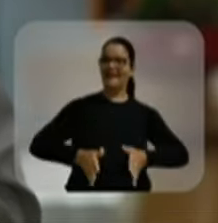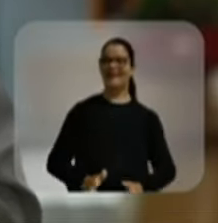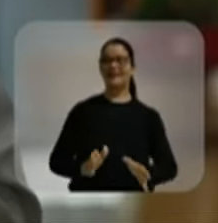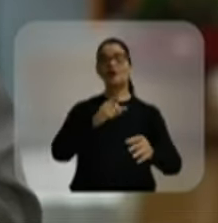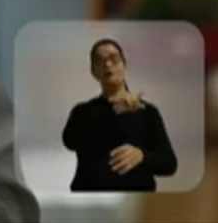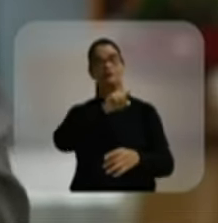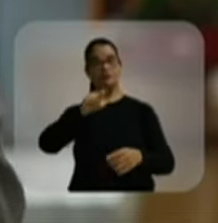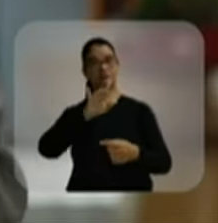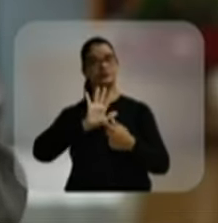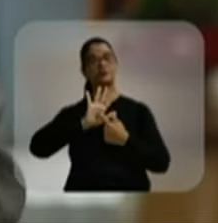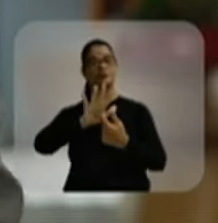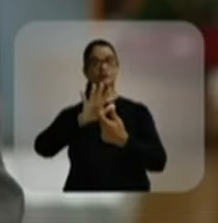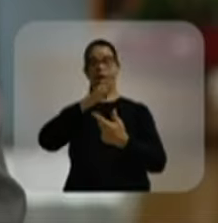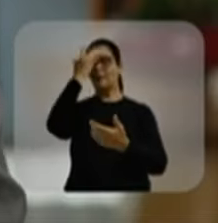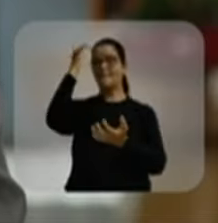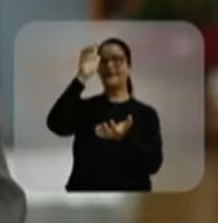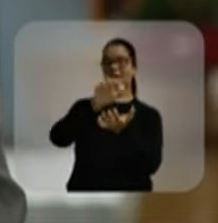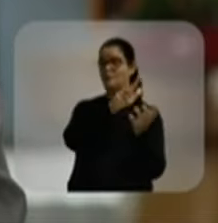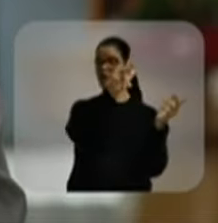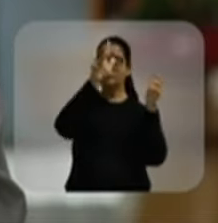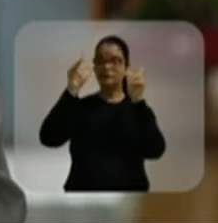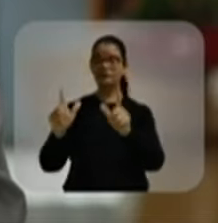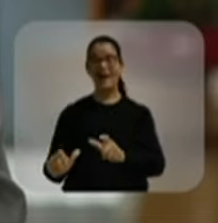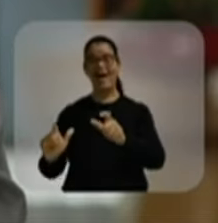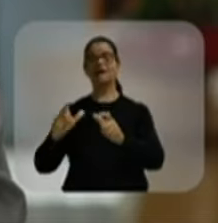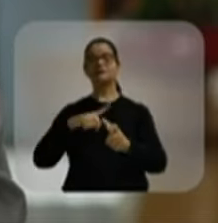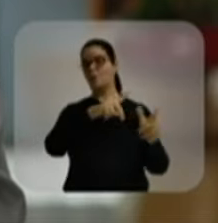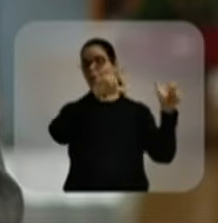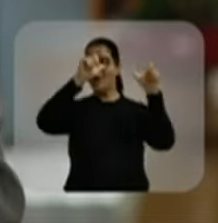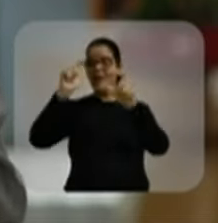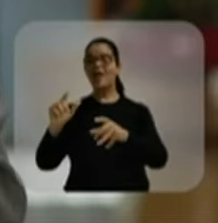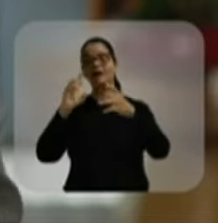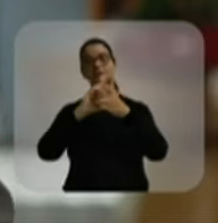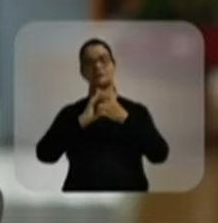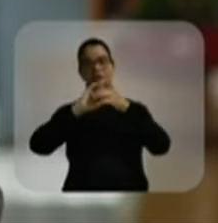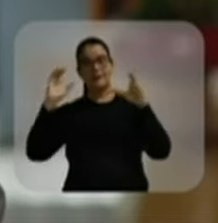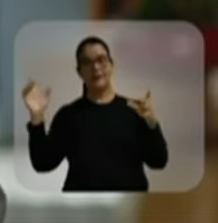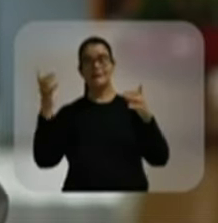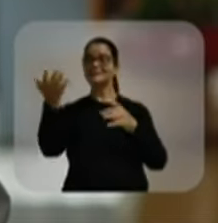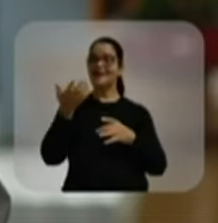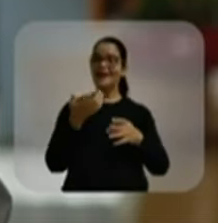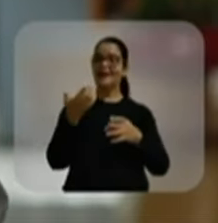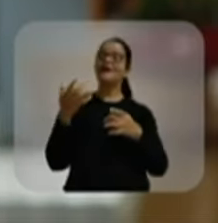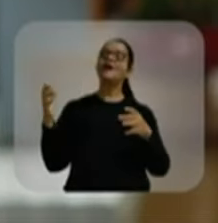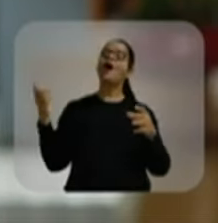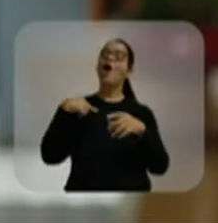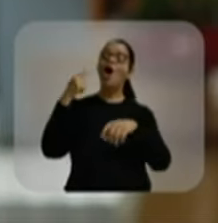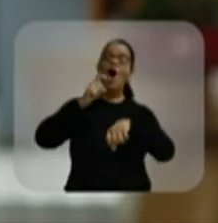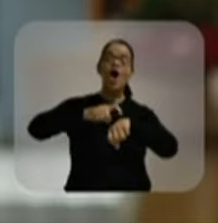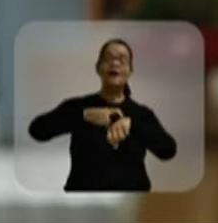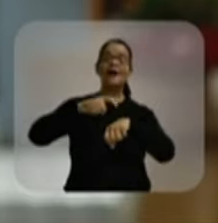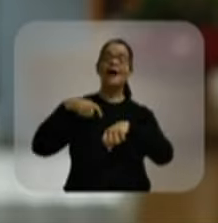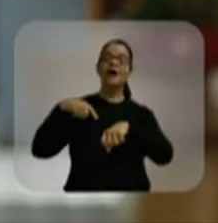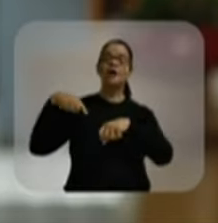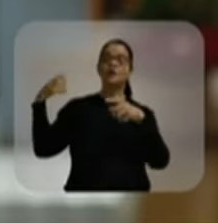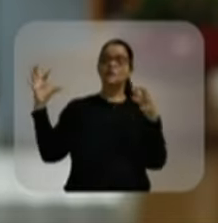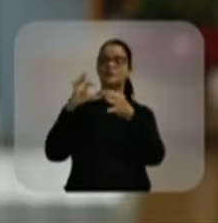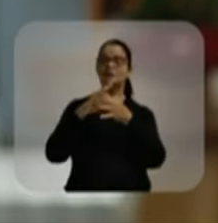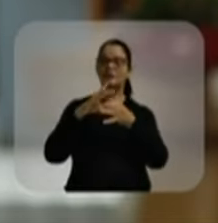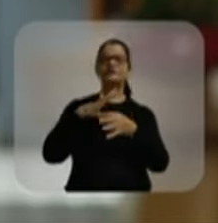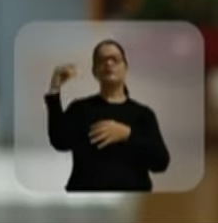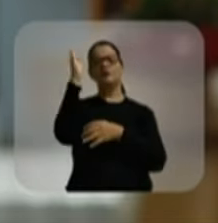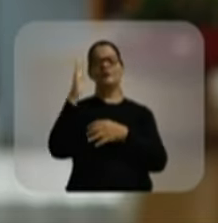natal. Vocês mostraram que os pernambucanos têm lado, o lado da democracia. Era de nos unirmos por um